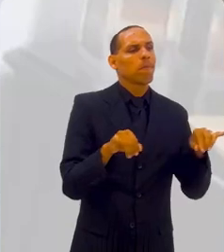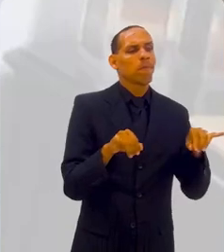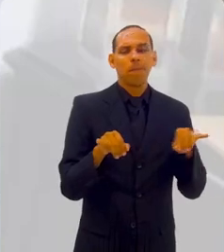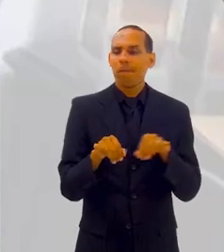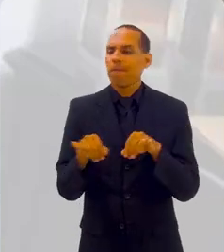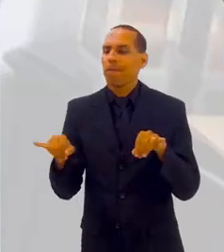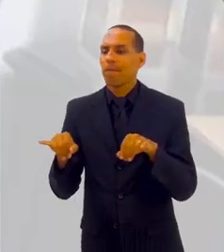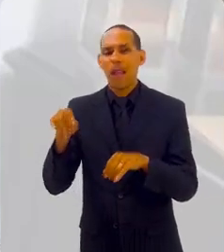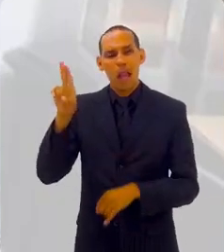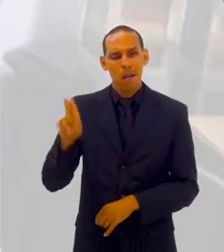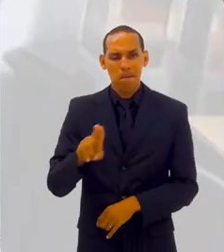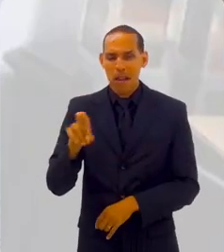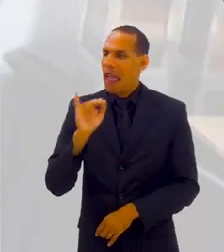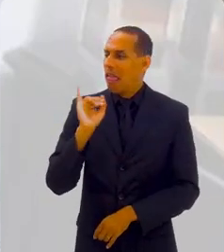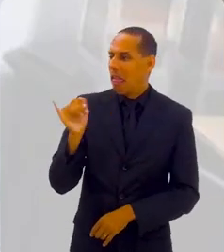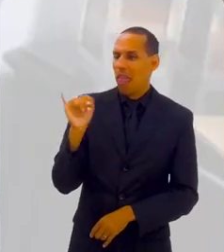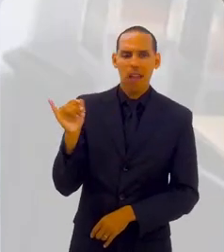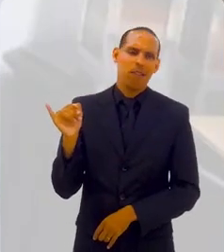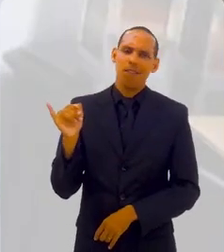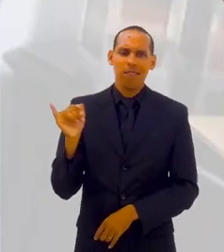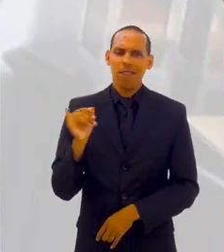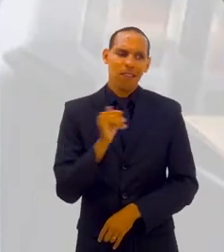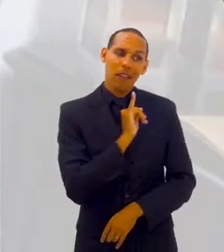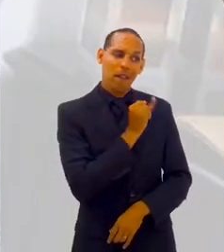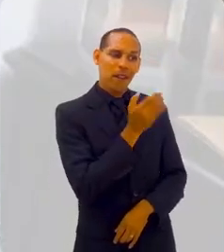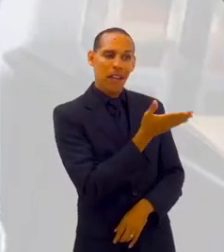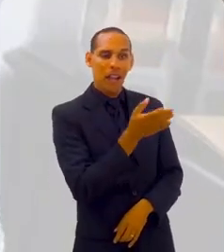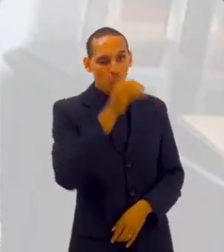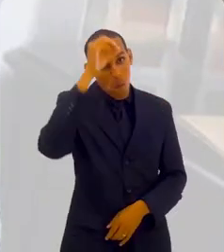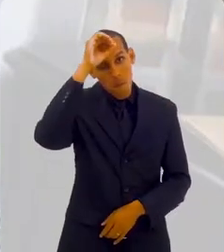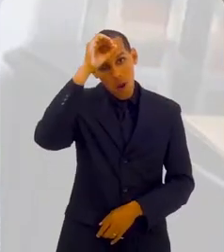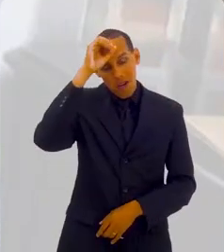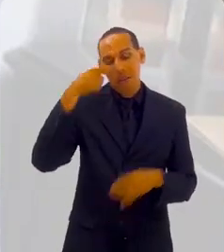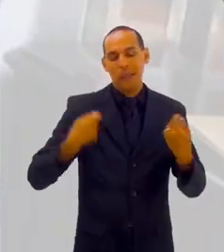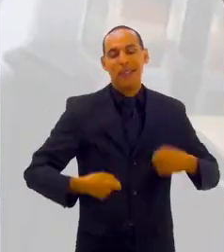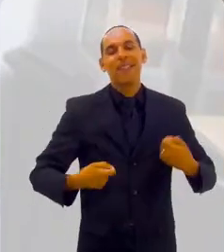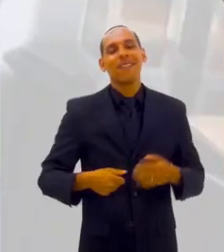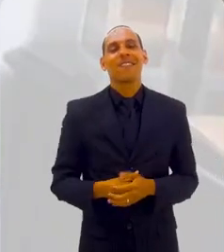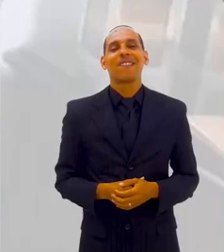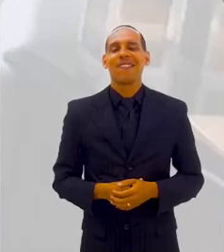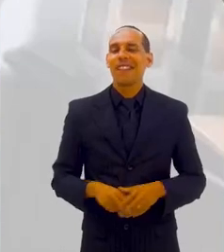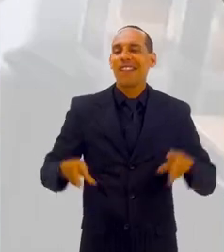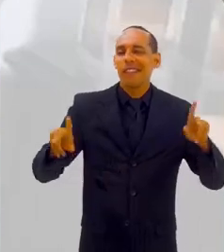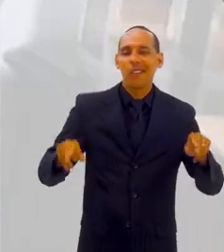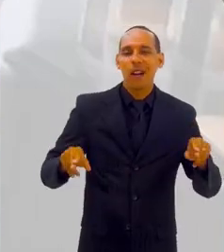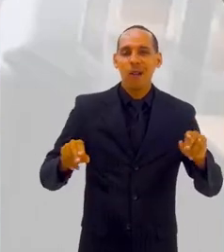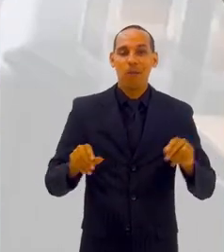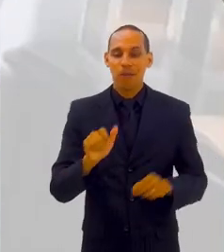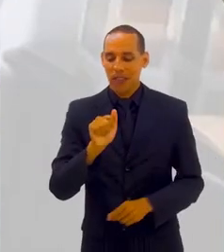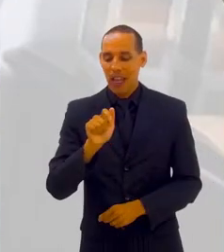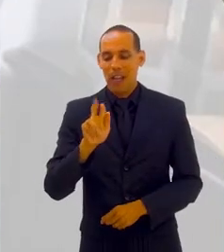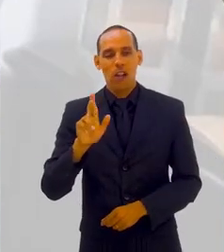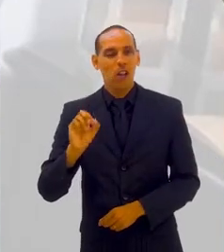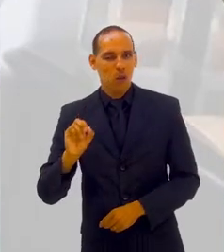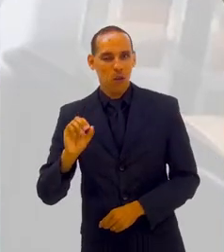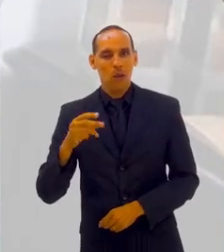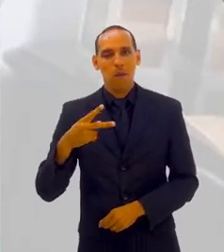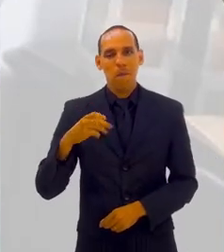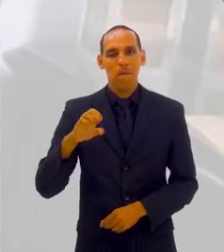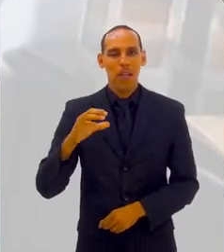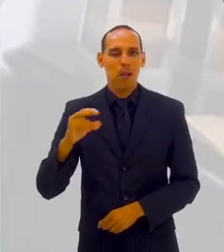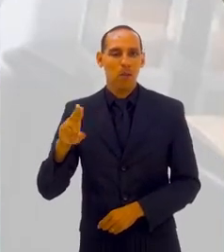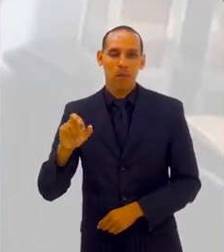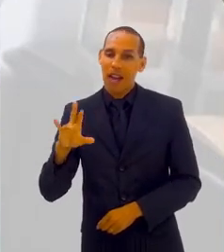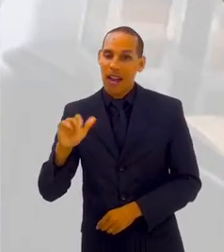para como é, o padre, né? Você tem que pregar para os leigos. Então, assim, dizendo no sentido de agropecuária